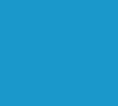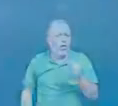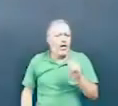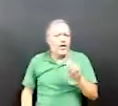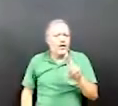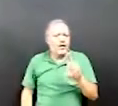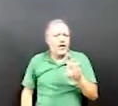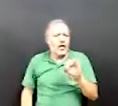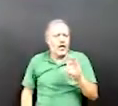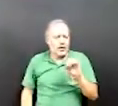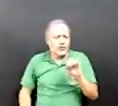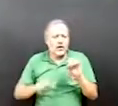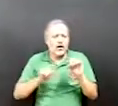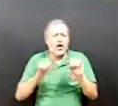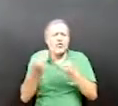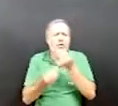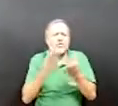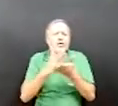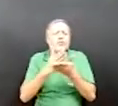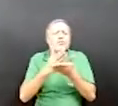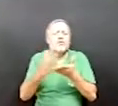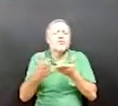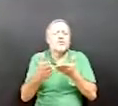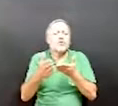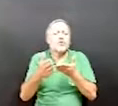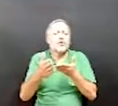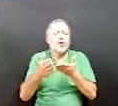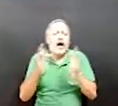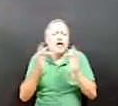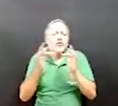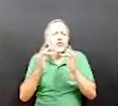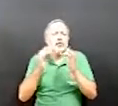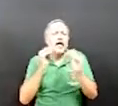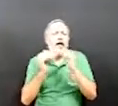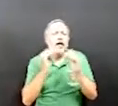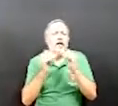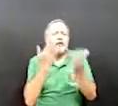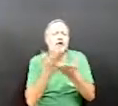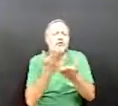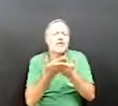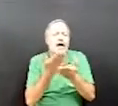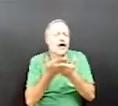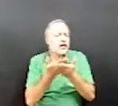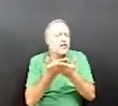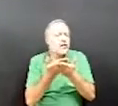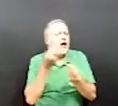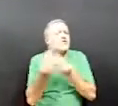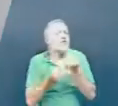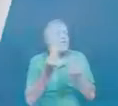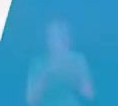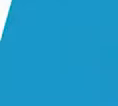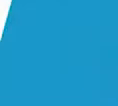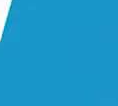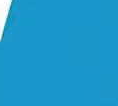nunca parou de estudar, sempre foi muito zeloso com os estudos. Como é que você fazia para conciliar e estudava nas horas vagas? Como é que você fazia lição de casa? Como é que você organizava isso